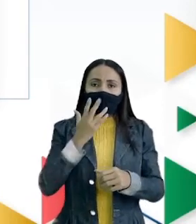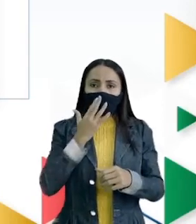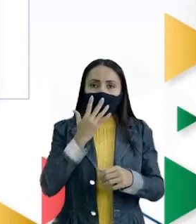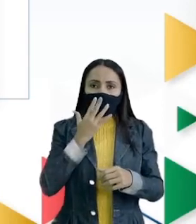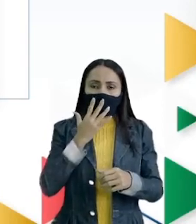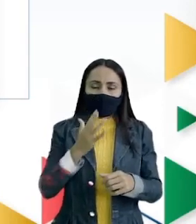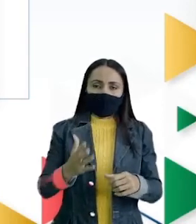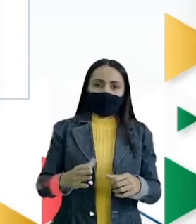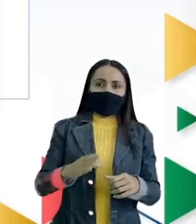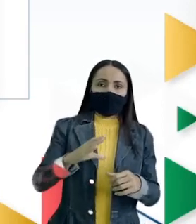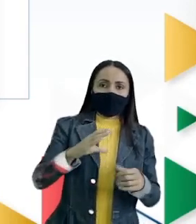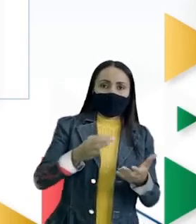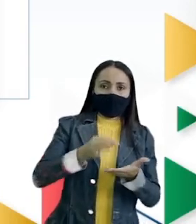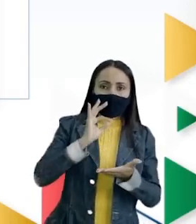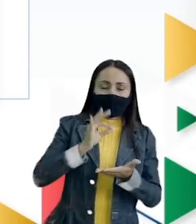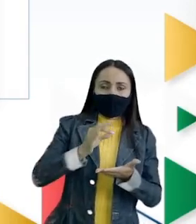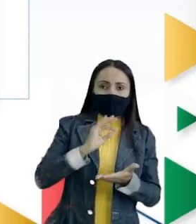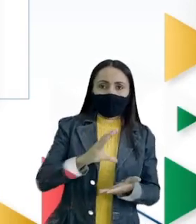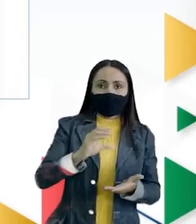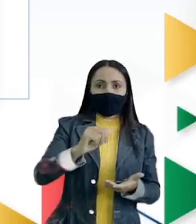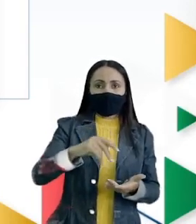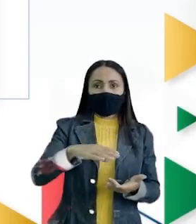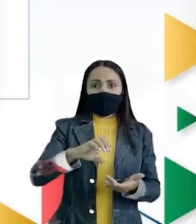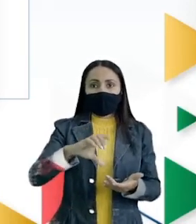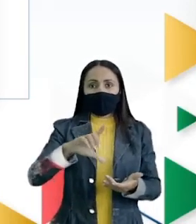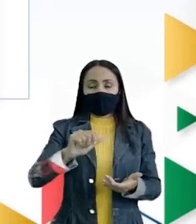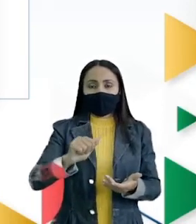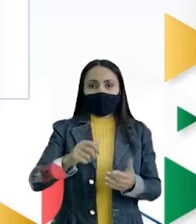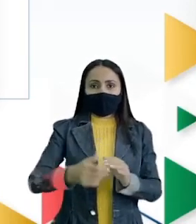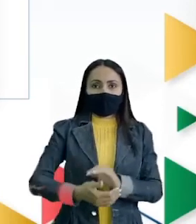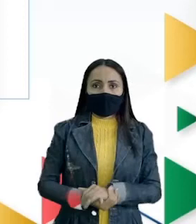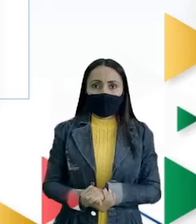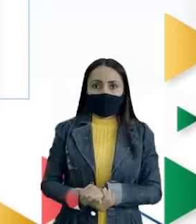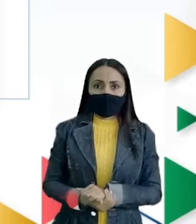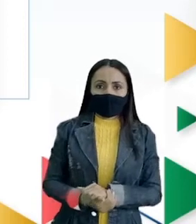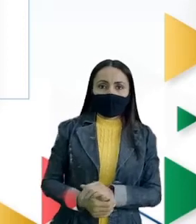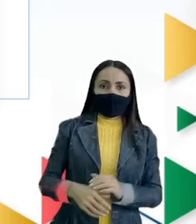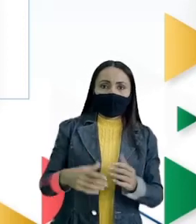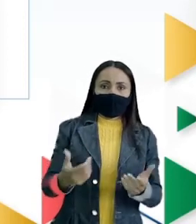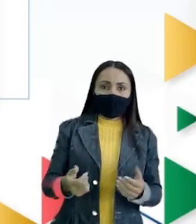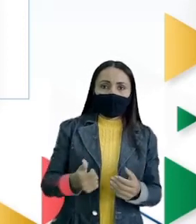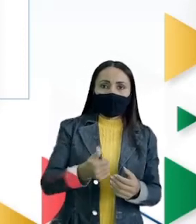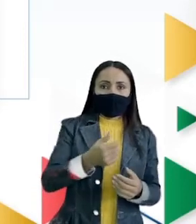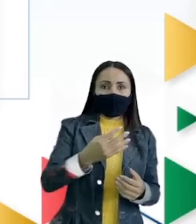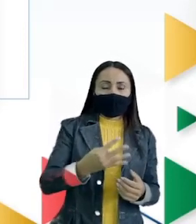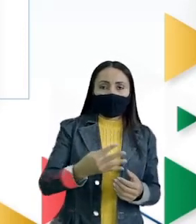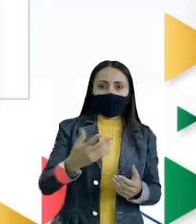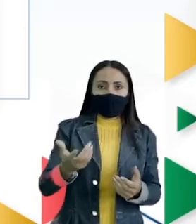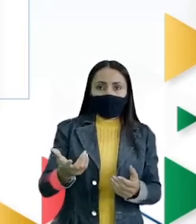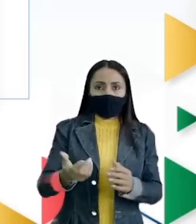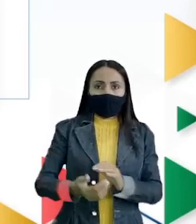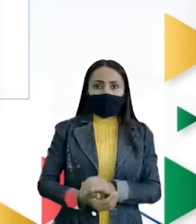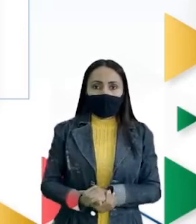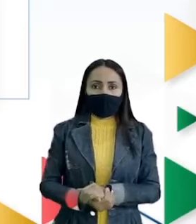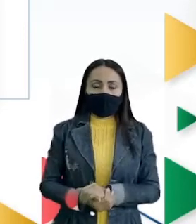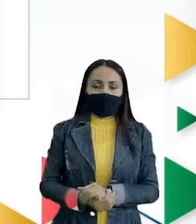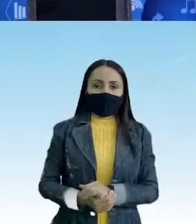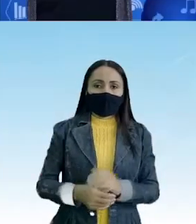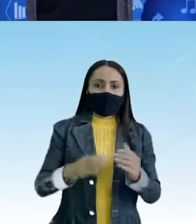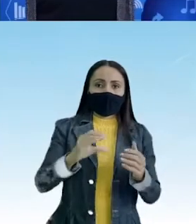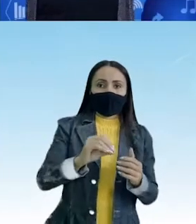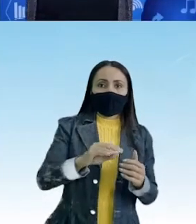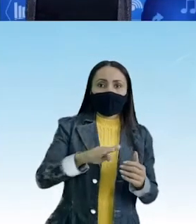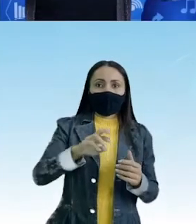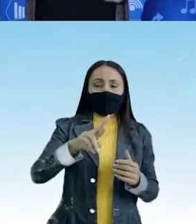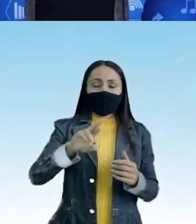canela, o gardão, o 13 que era castanha, o 14 cobre corada, o 15 cor